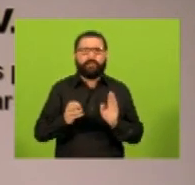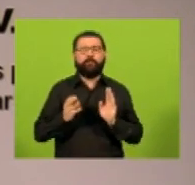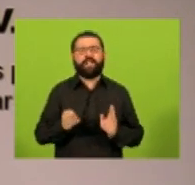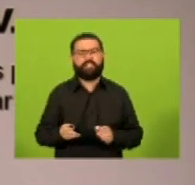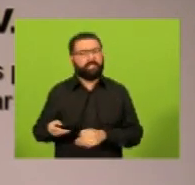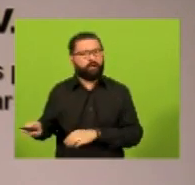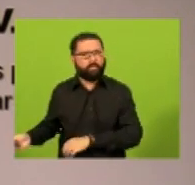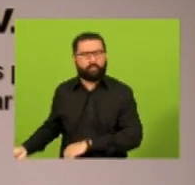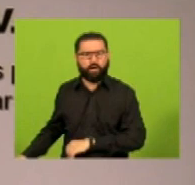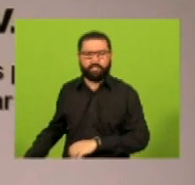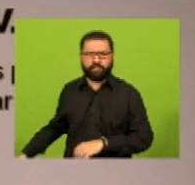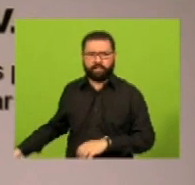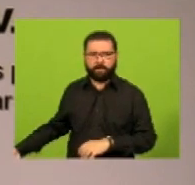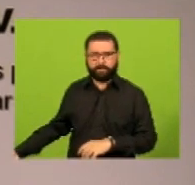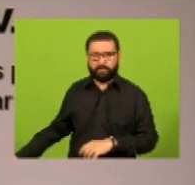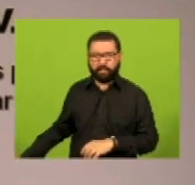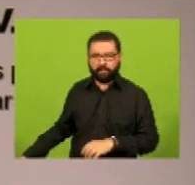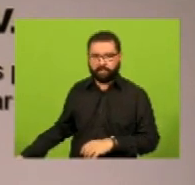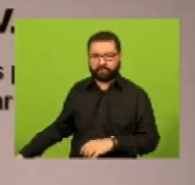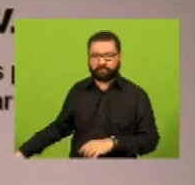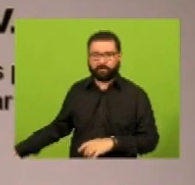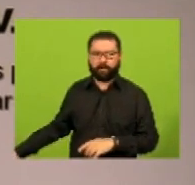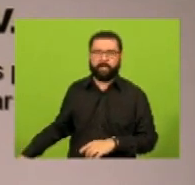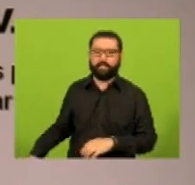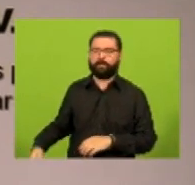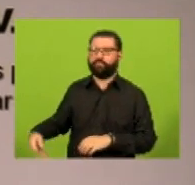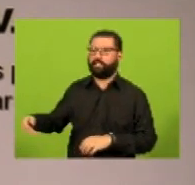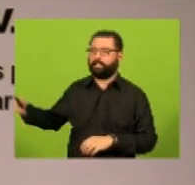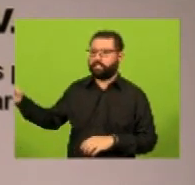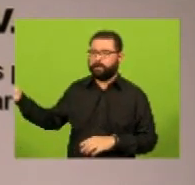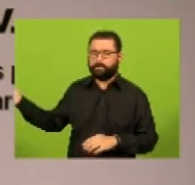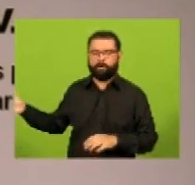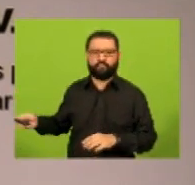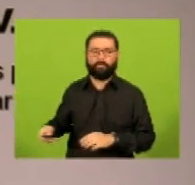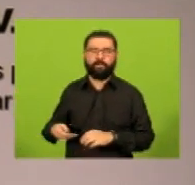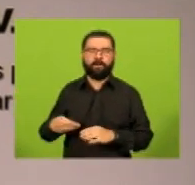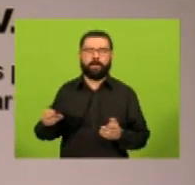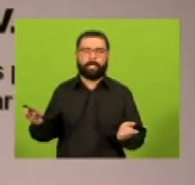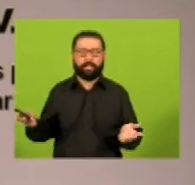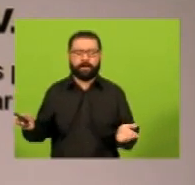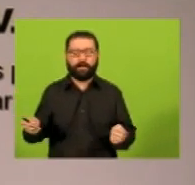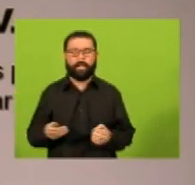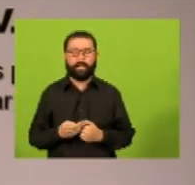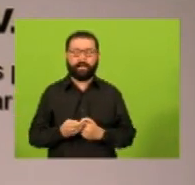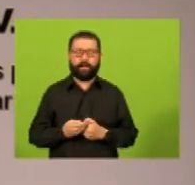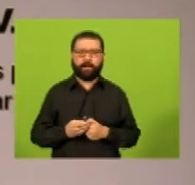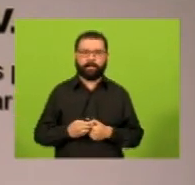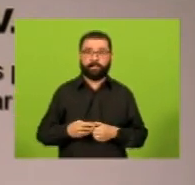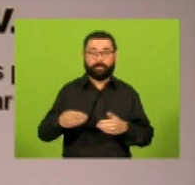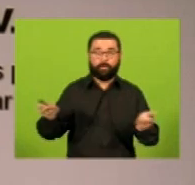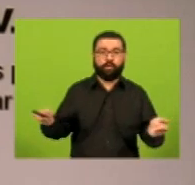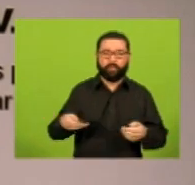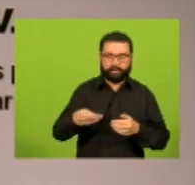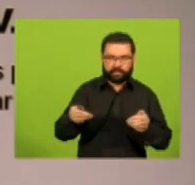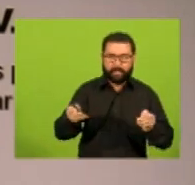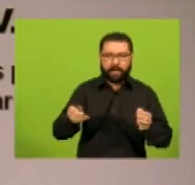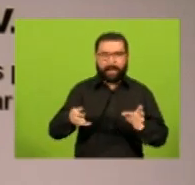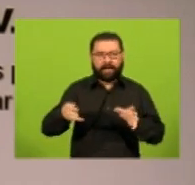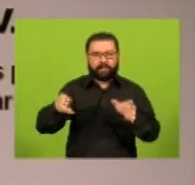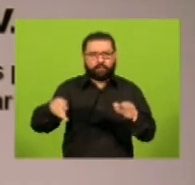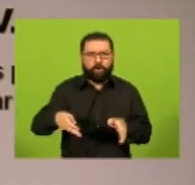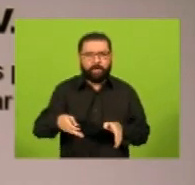né? Imagina igual um cone de estacionamento, de rodovia, de